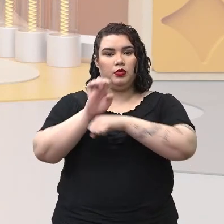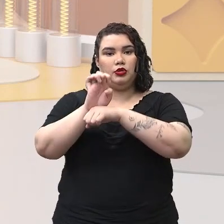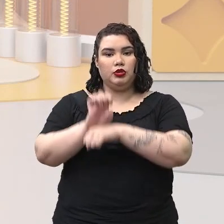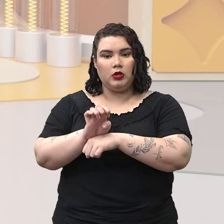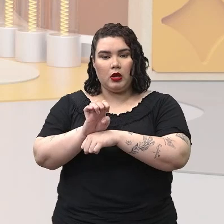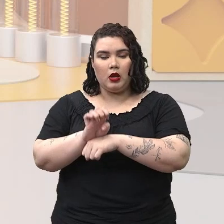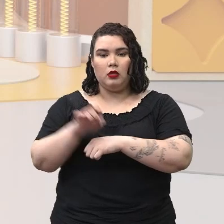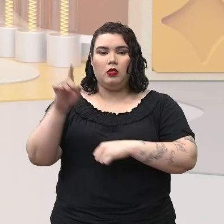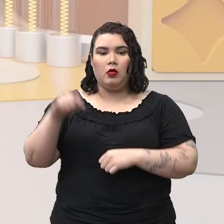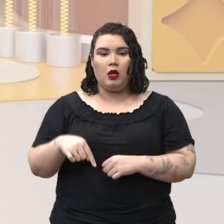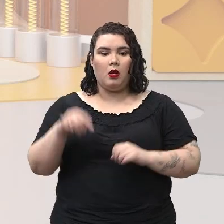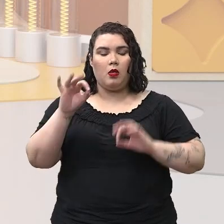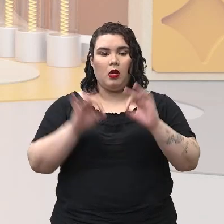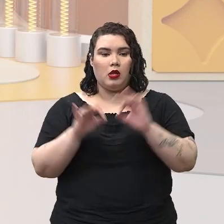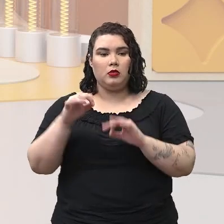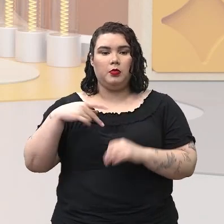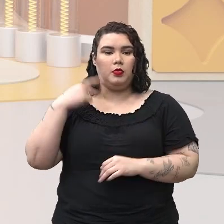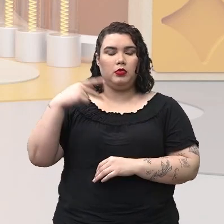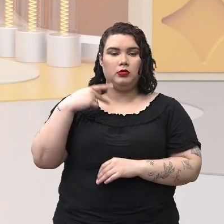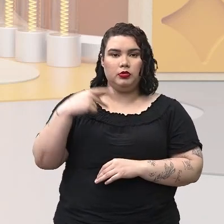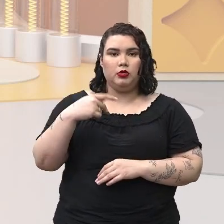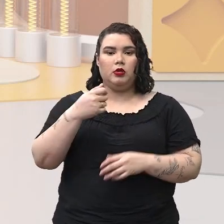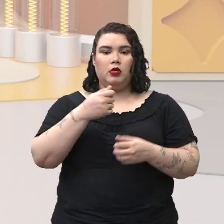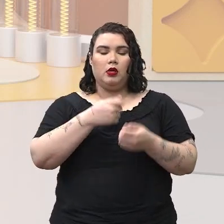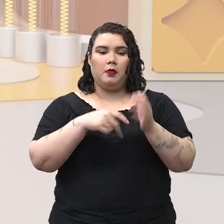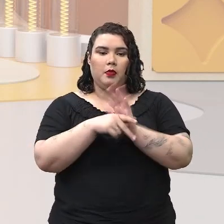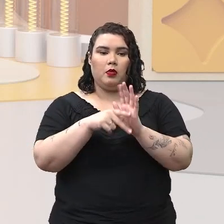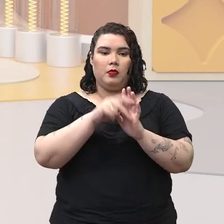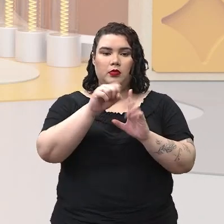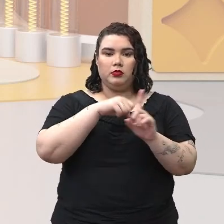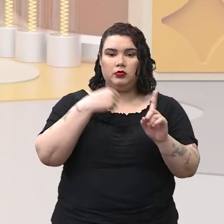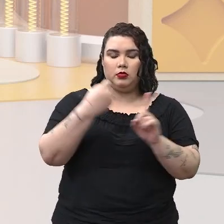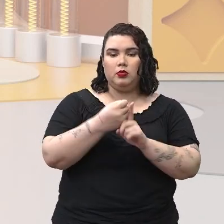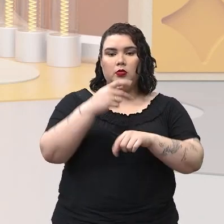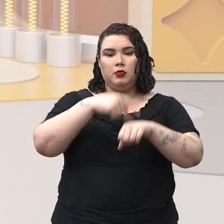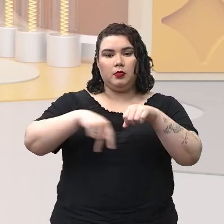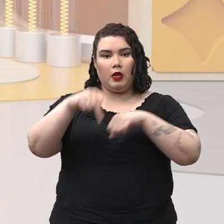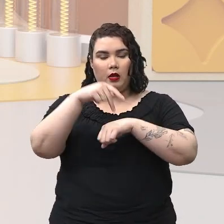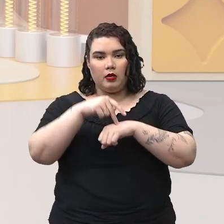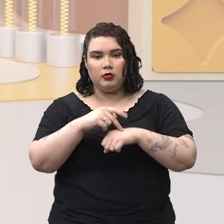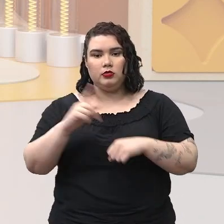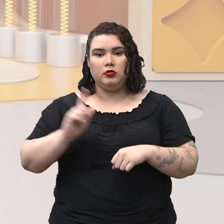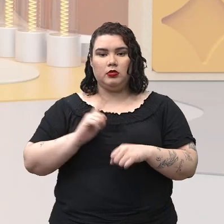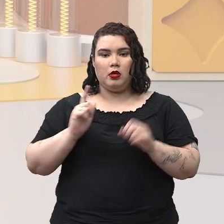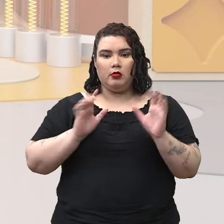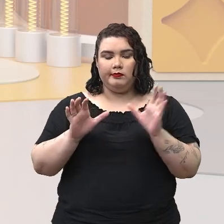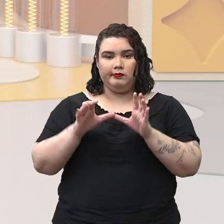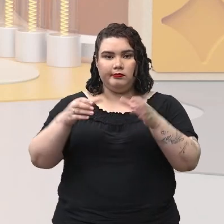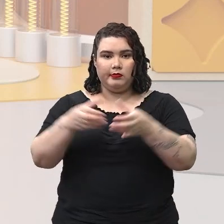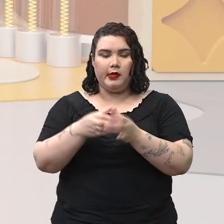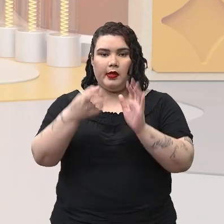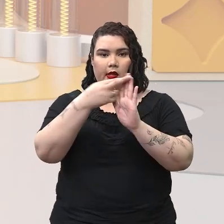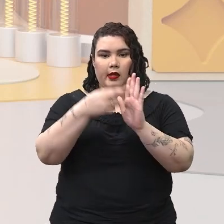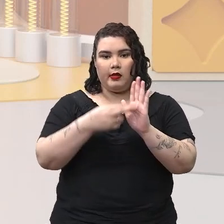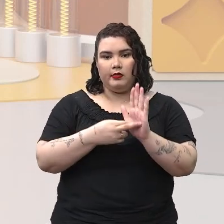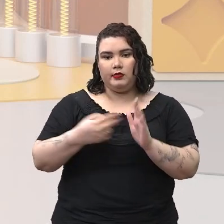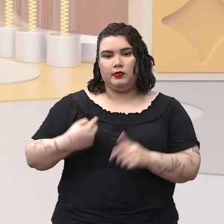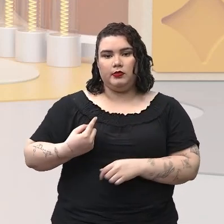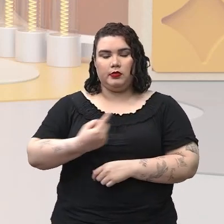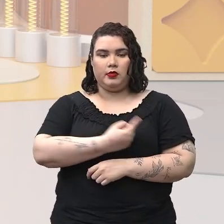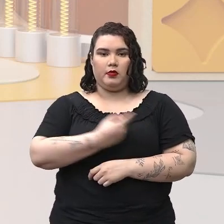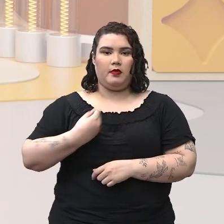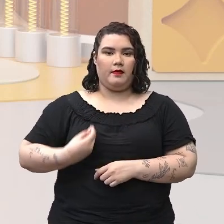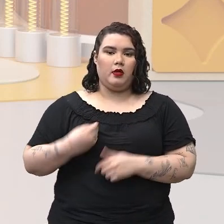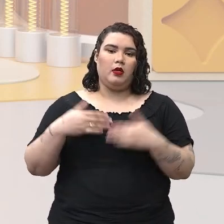essa organização política na sociedade de um país que forma ali as regras da qual a gente vive. É por isso que a